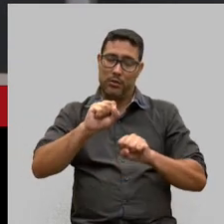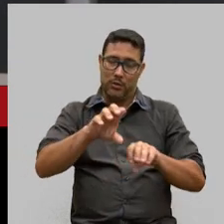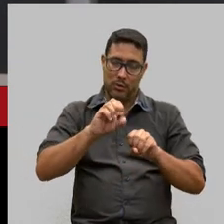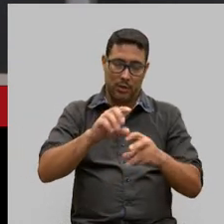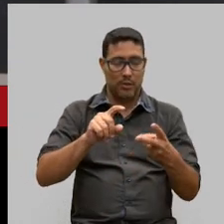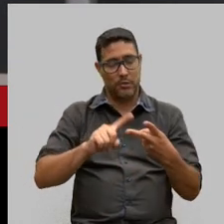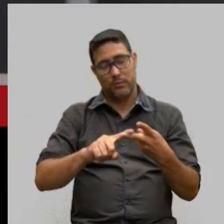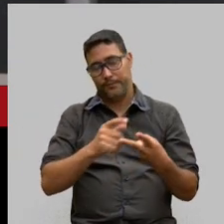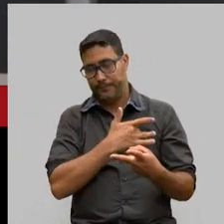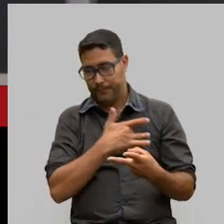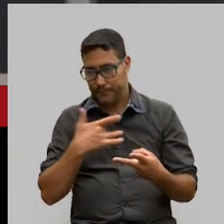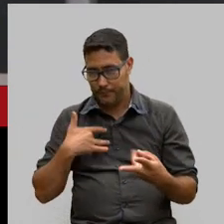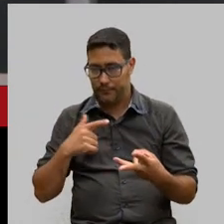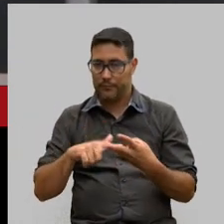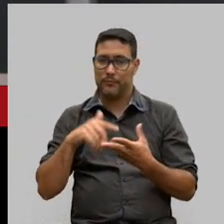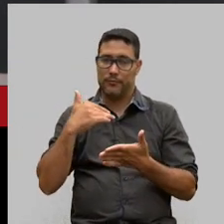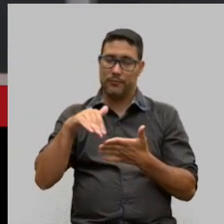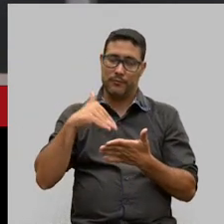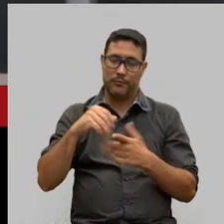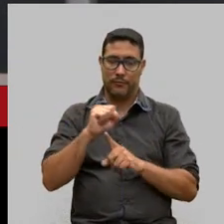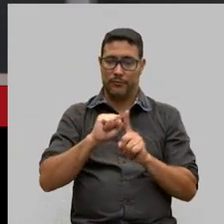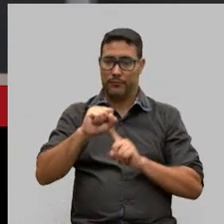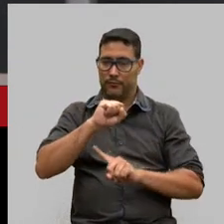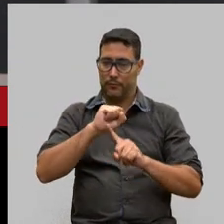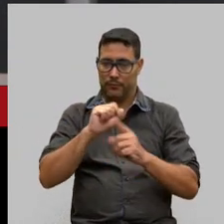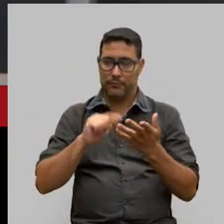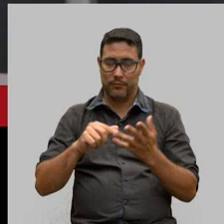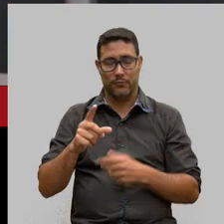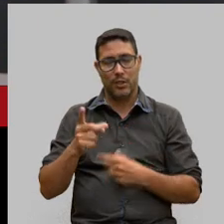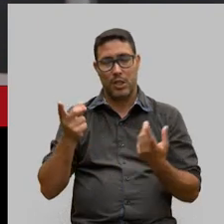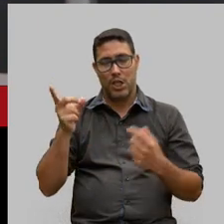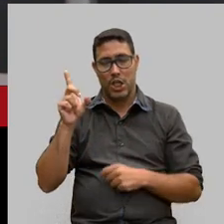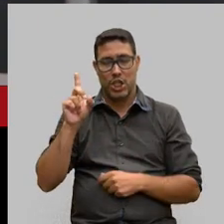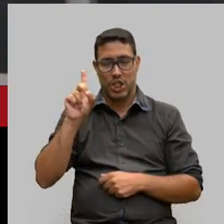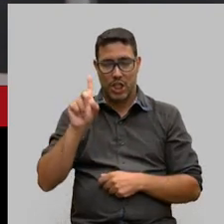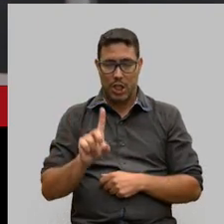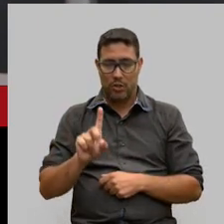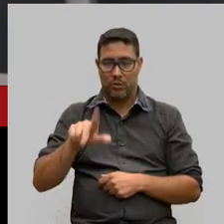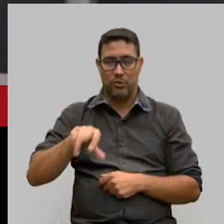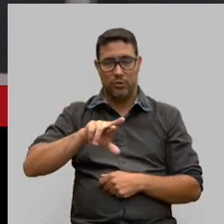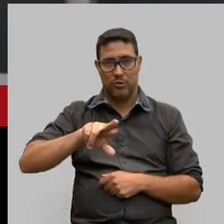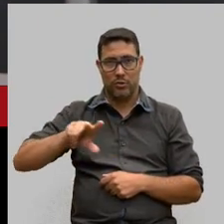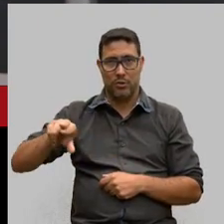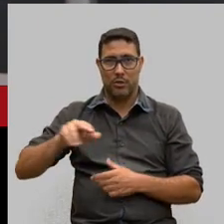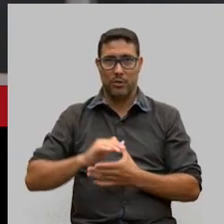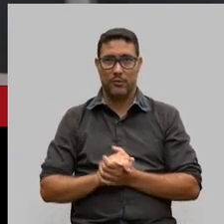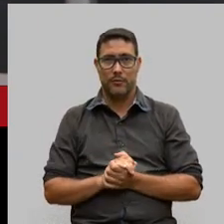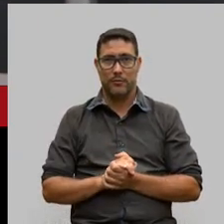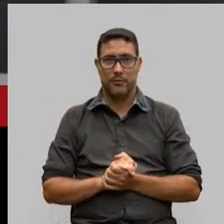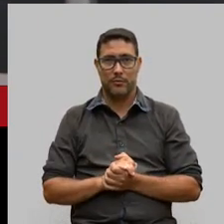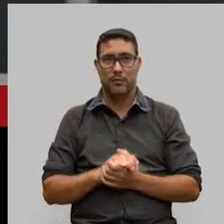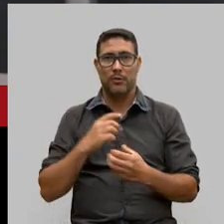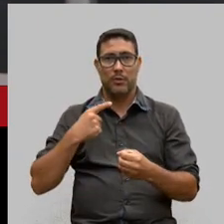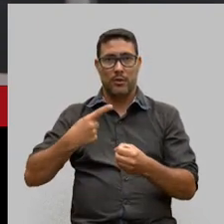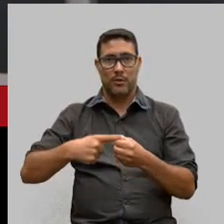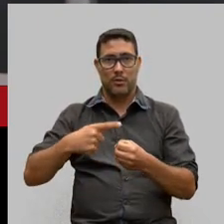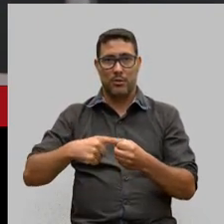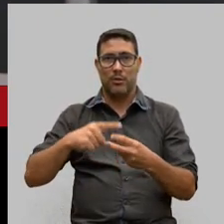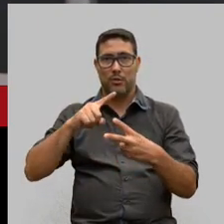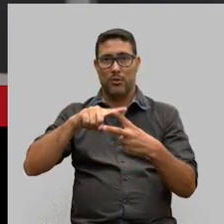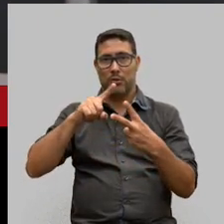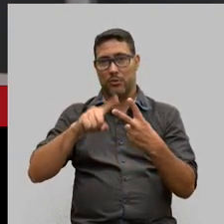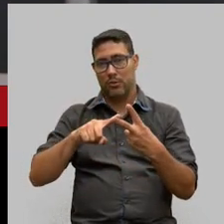saúde Assistência Social direito entre outras áreas em meu Município fui autor de dois projetos